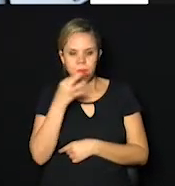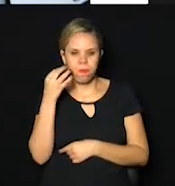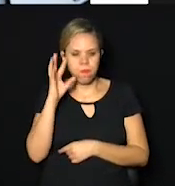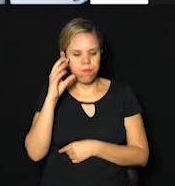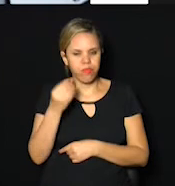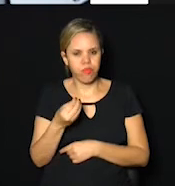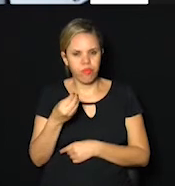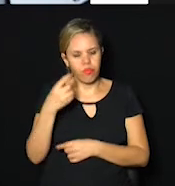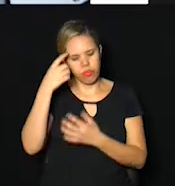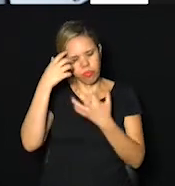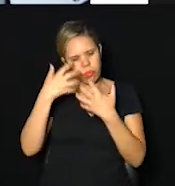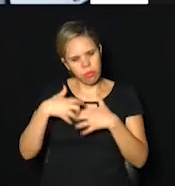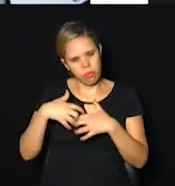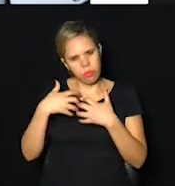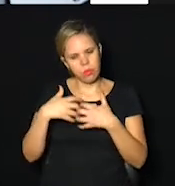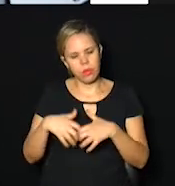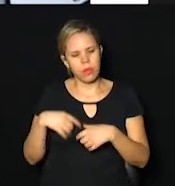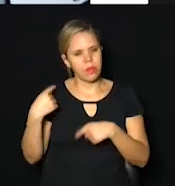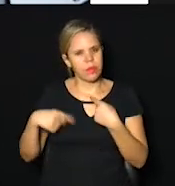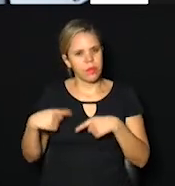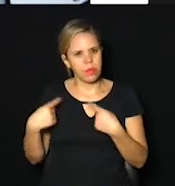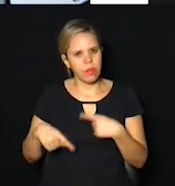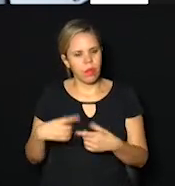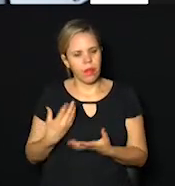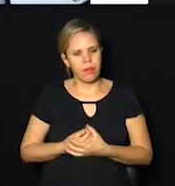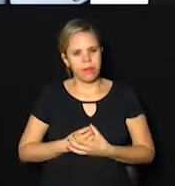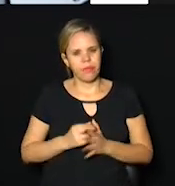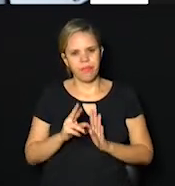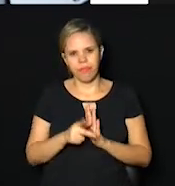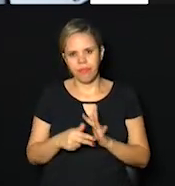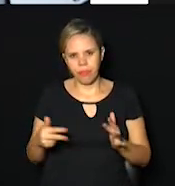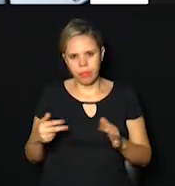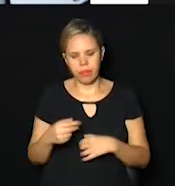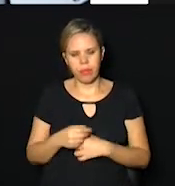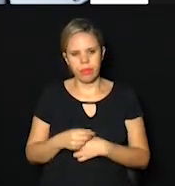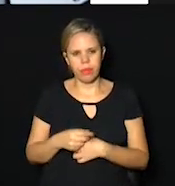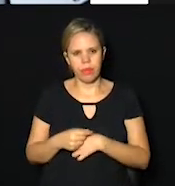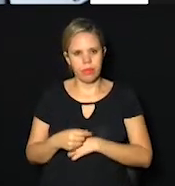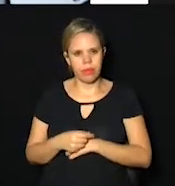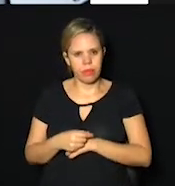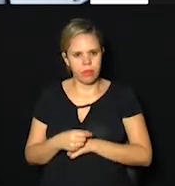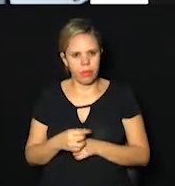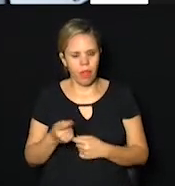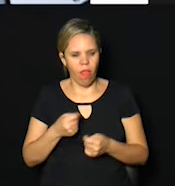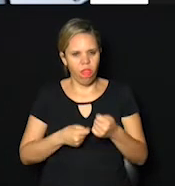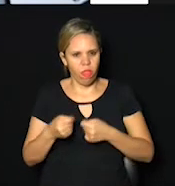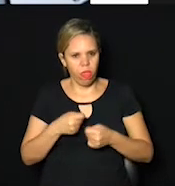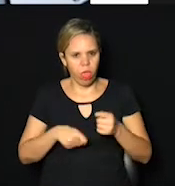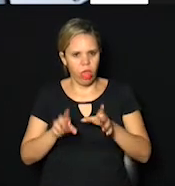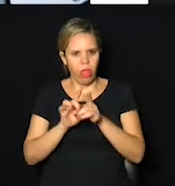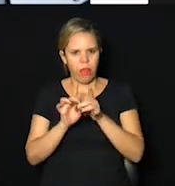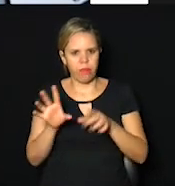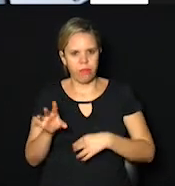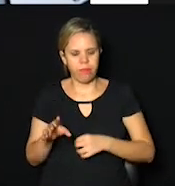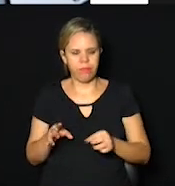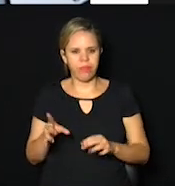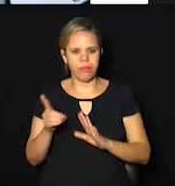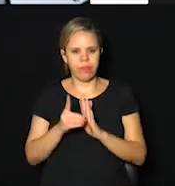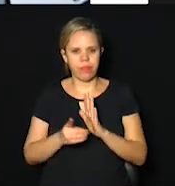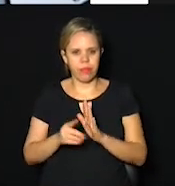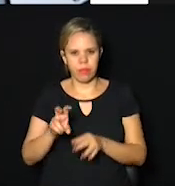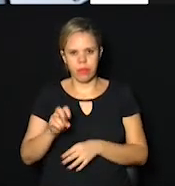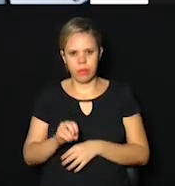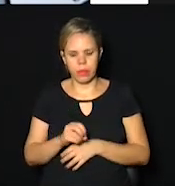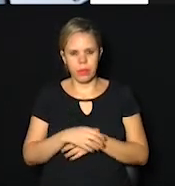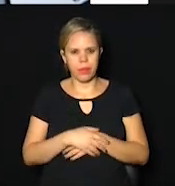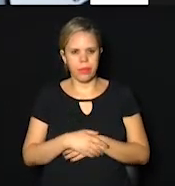coisa da racionalidade na política. Anthony Downs, com uma teoria econômica da democracia, que é da década de 50, né?